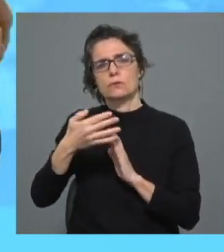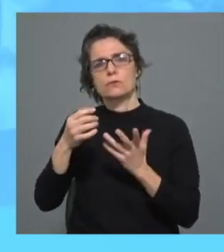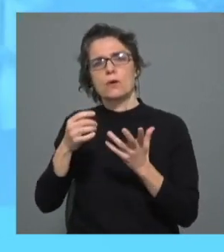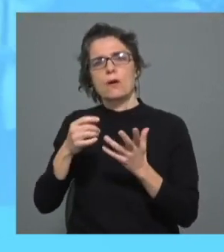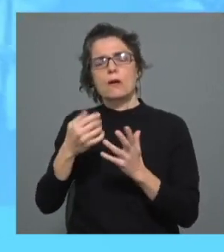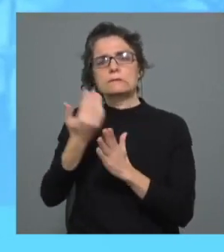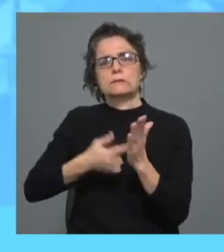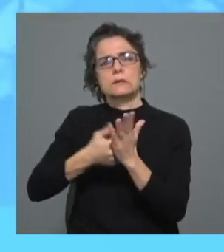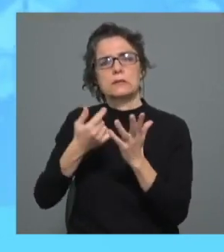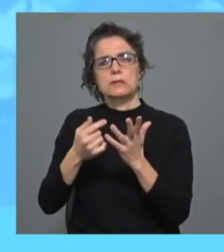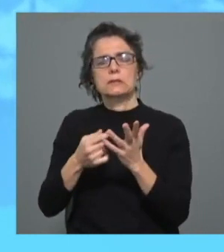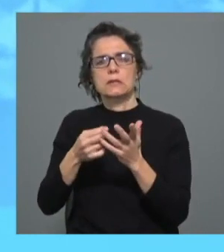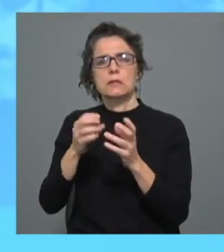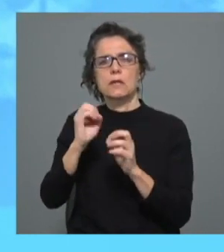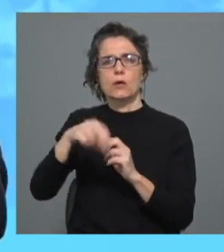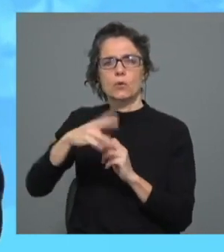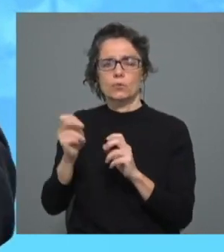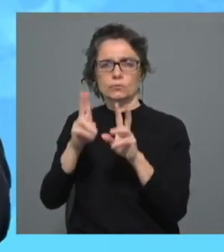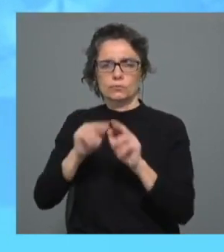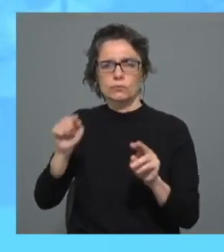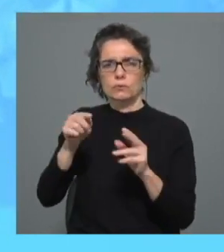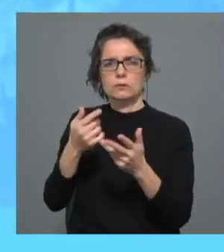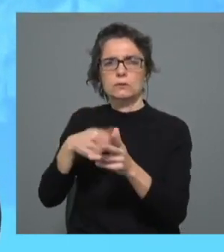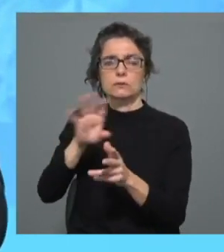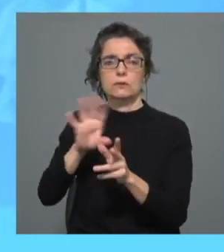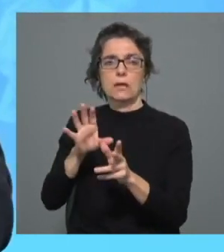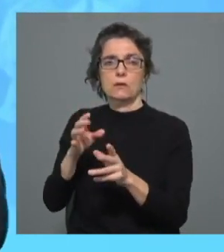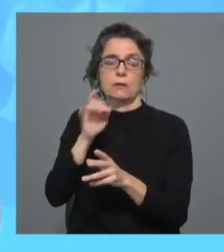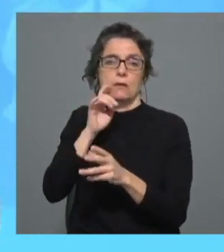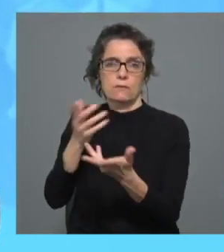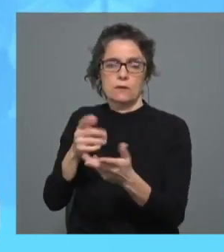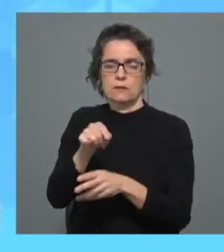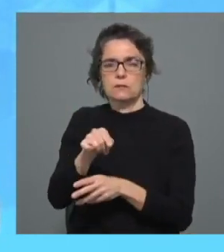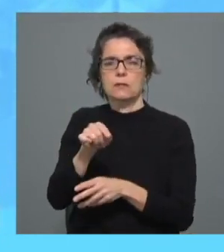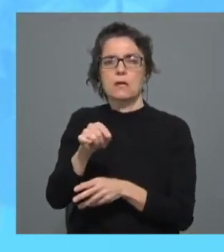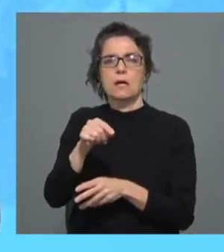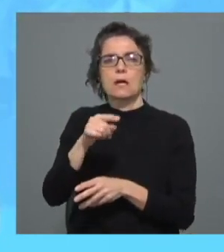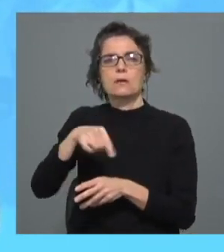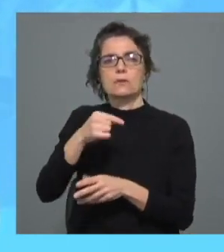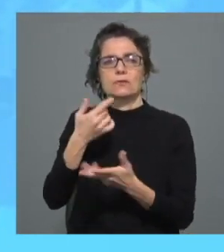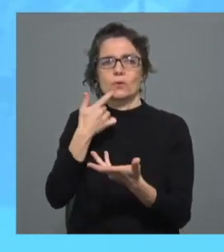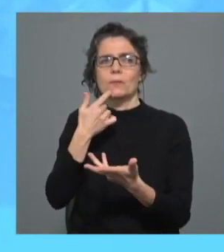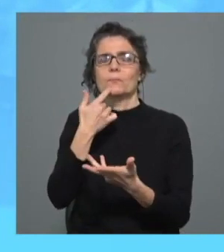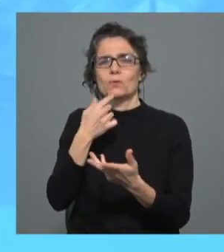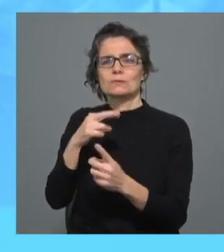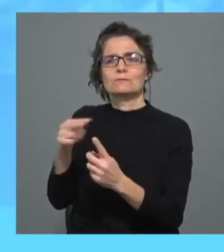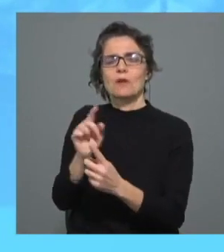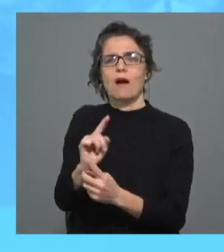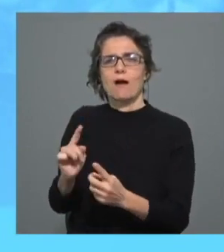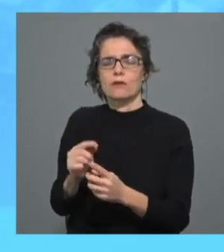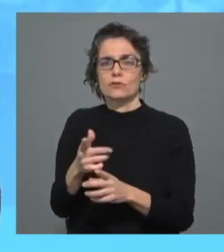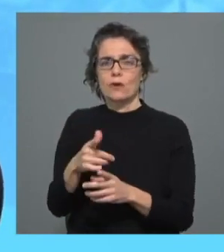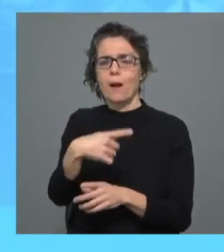Legítima Defesa, está a defender-se. E, portanto, isso muda muito os termos da questão. Quando se fala